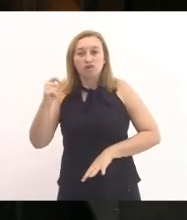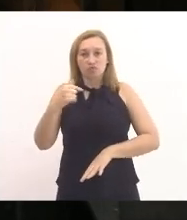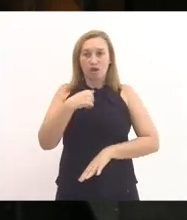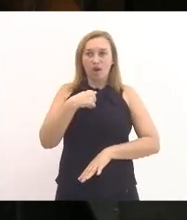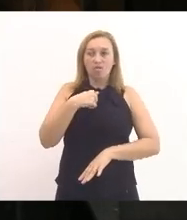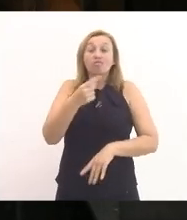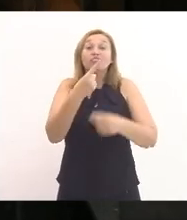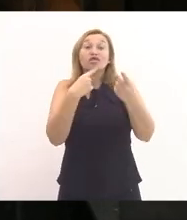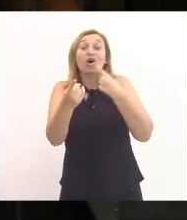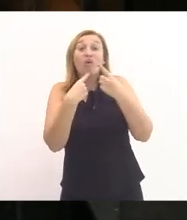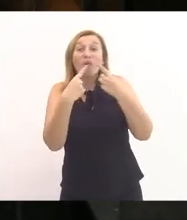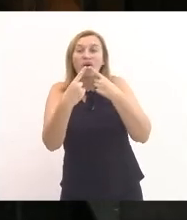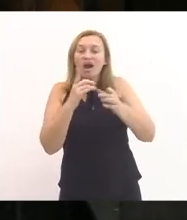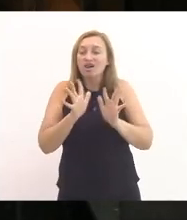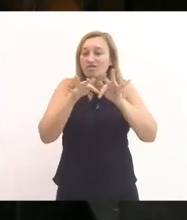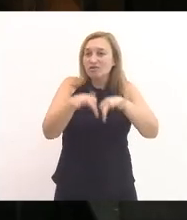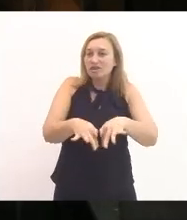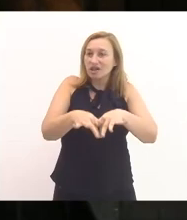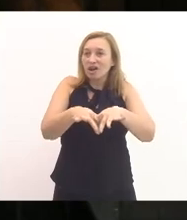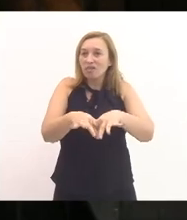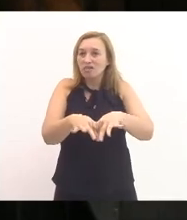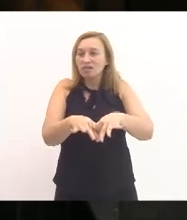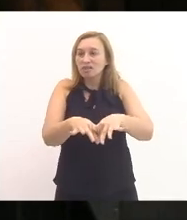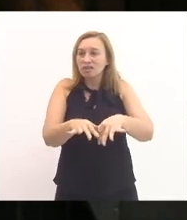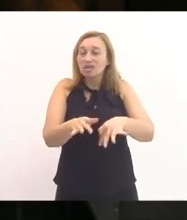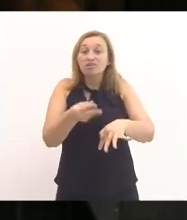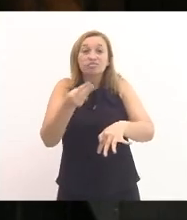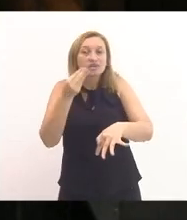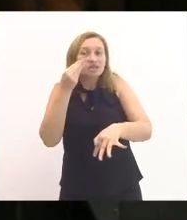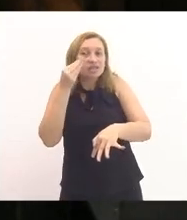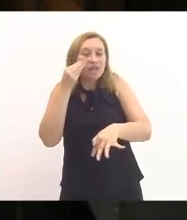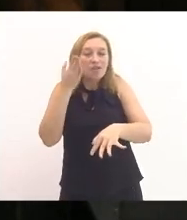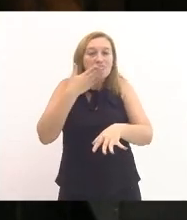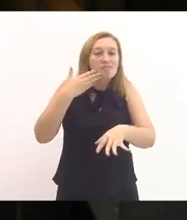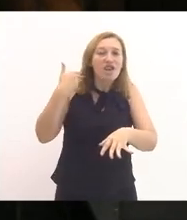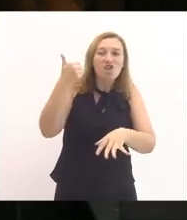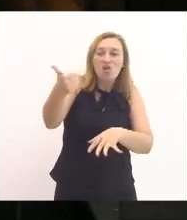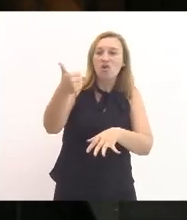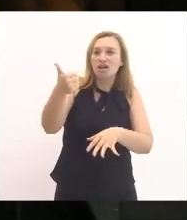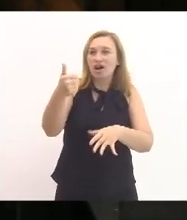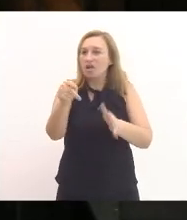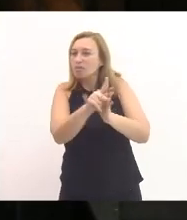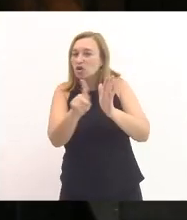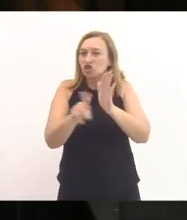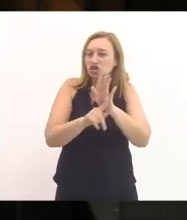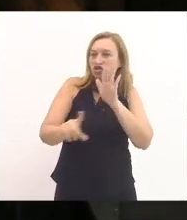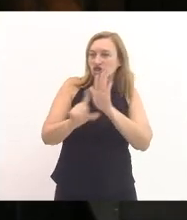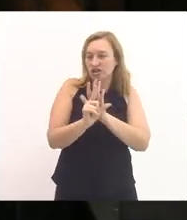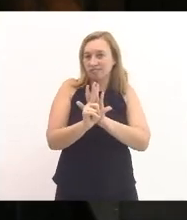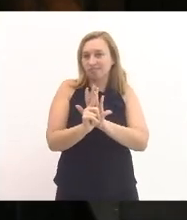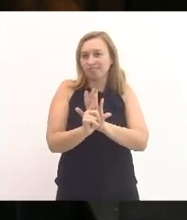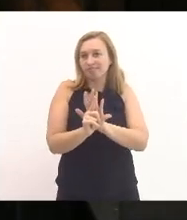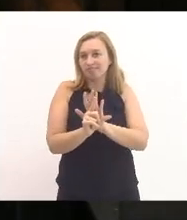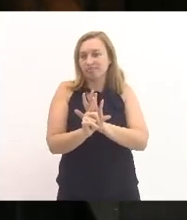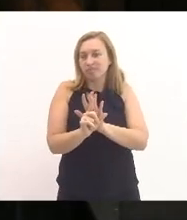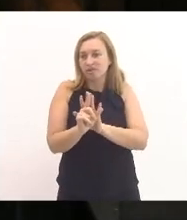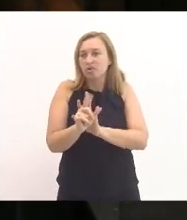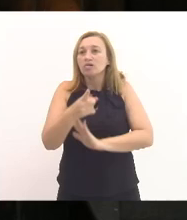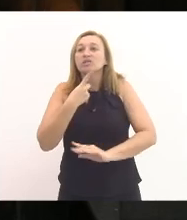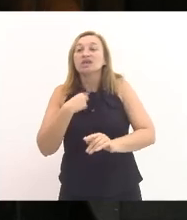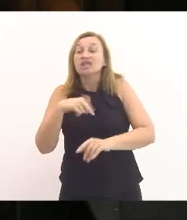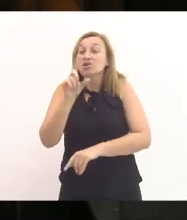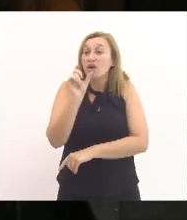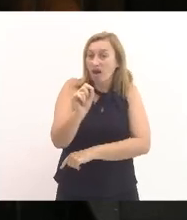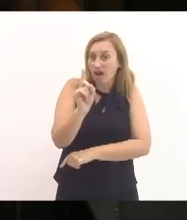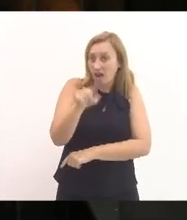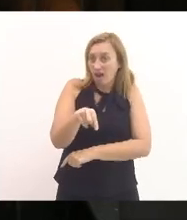vamos dialogar e ao final vamos tentar melhorar projeto de lei orgânica que a intenção